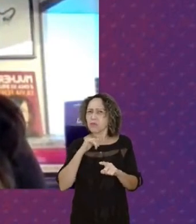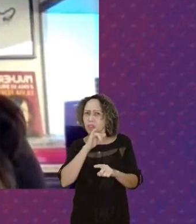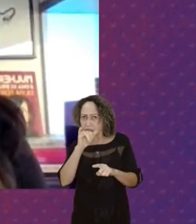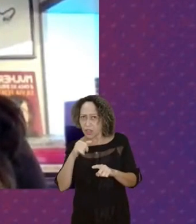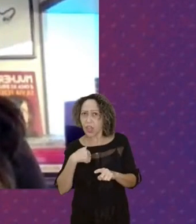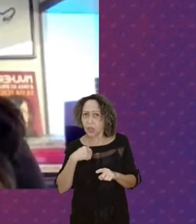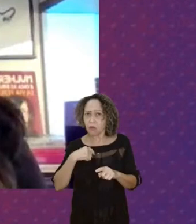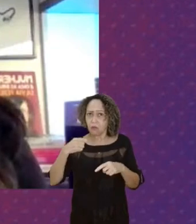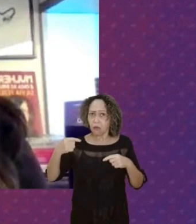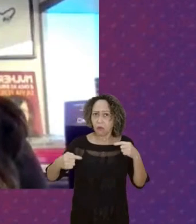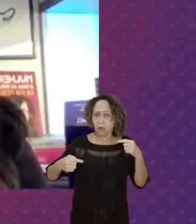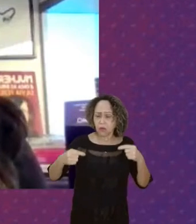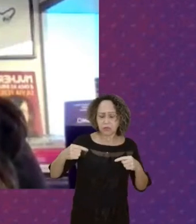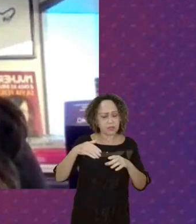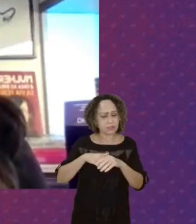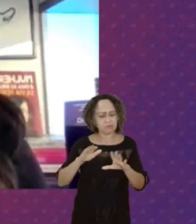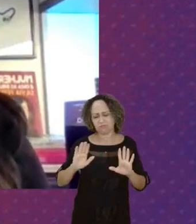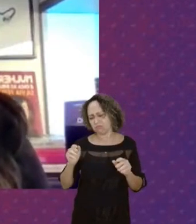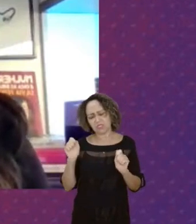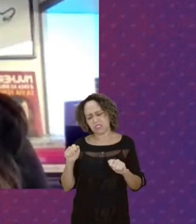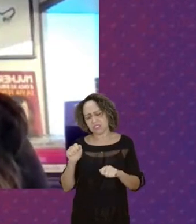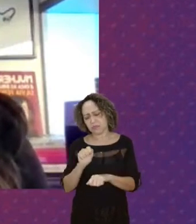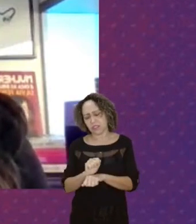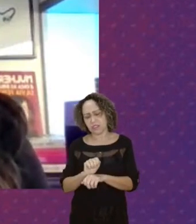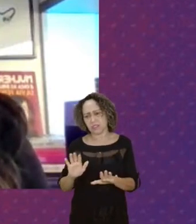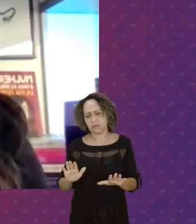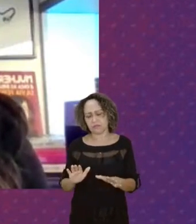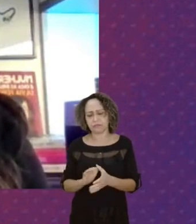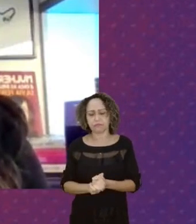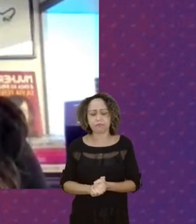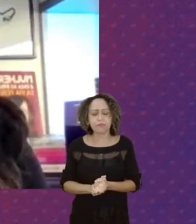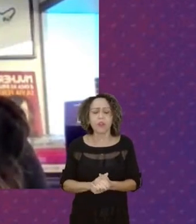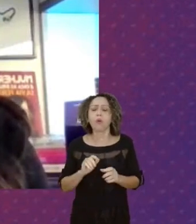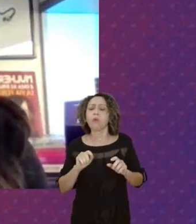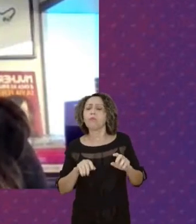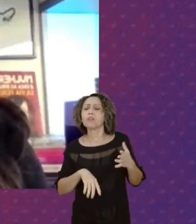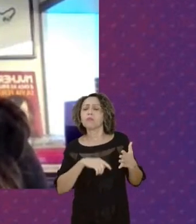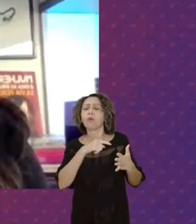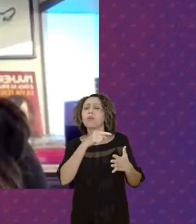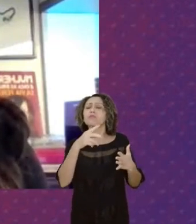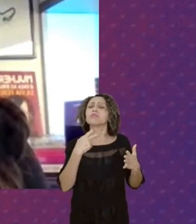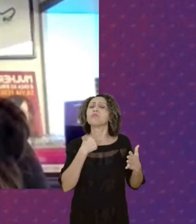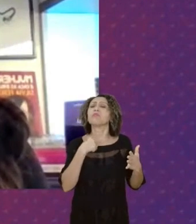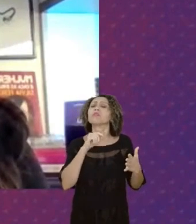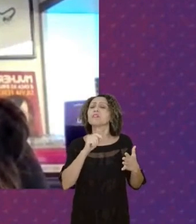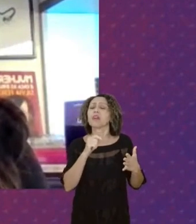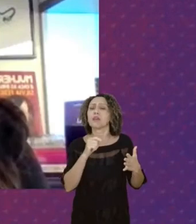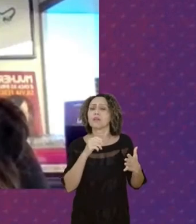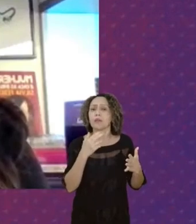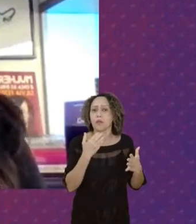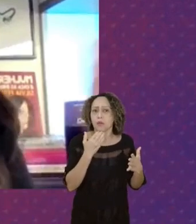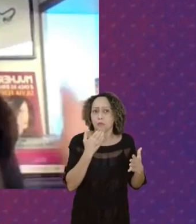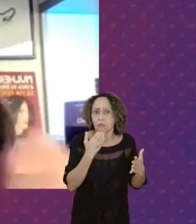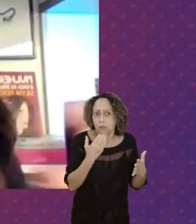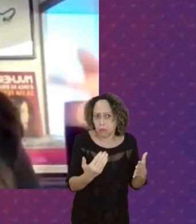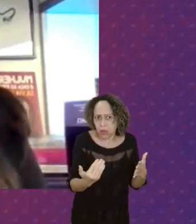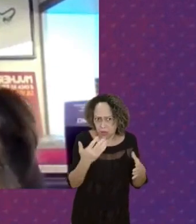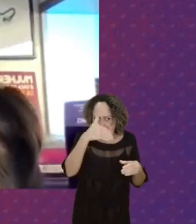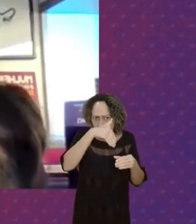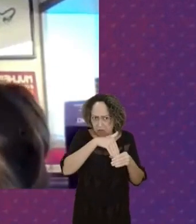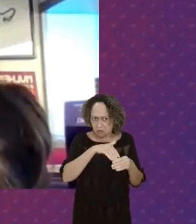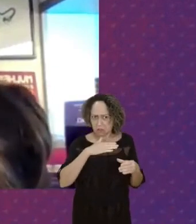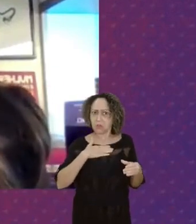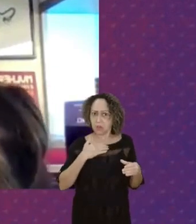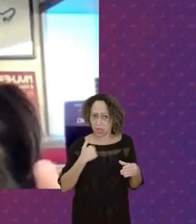as eleições. O que você não pode fazer, como eu já mencionei aqui, vou ficar repisando, é pedir voto de forma explícita, é dizer, eu peço